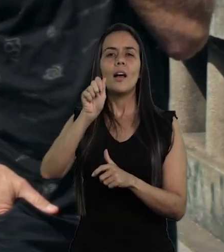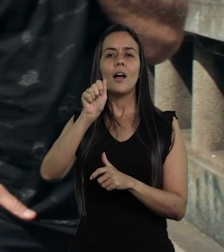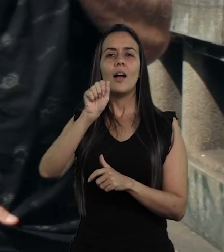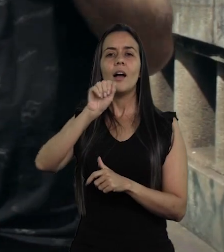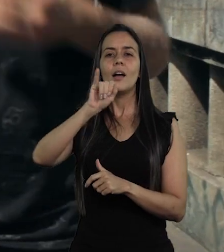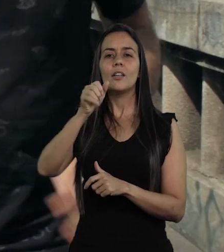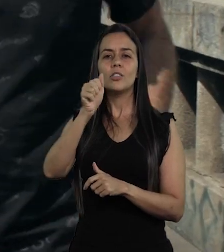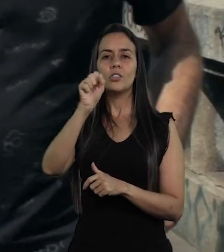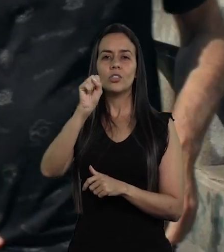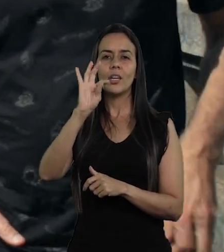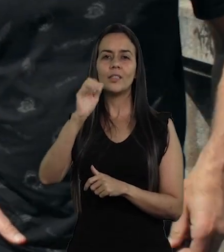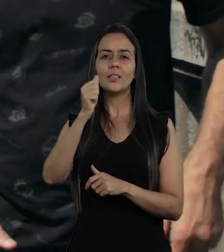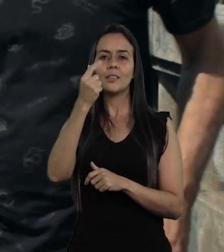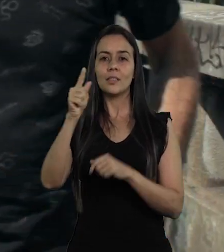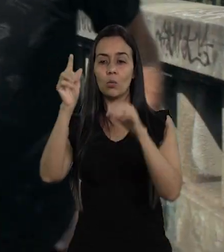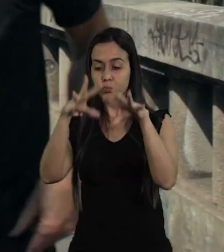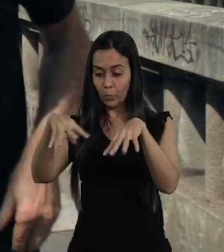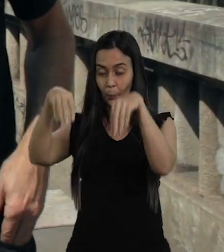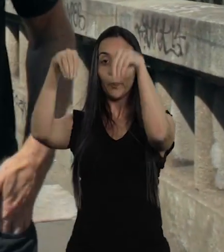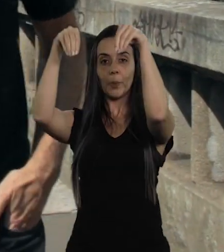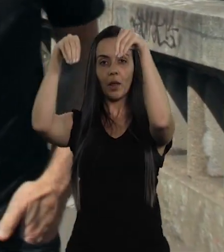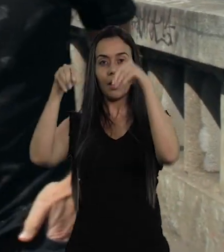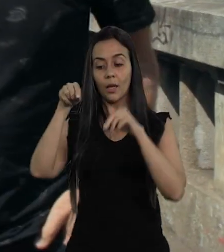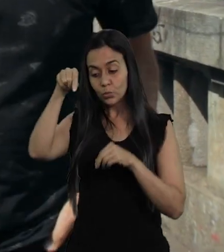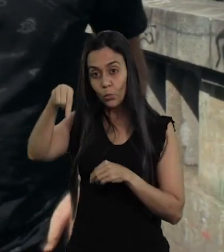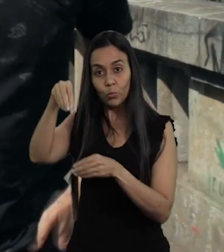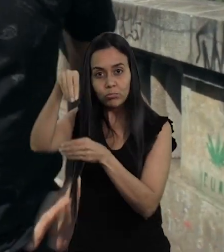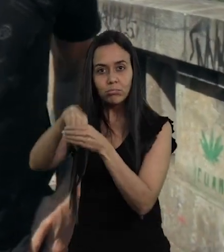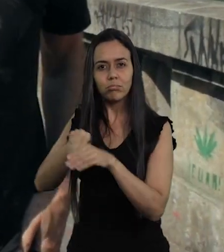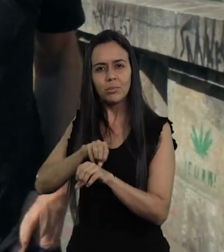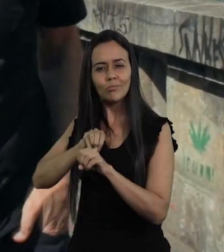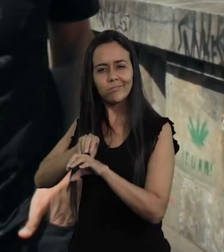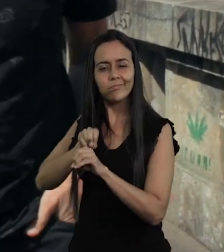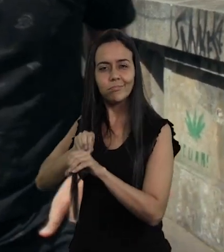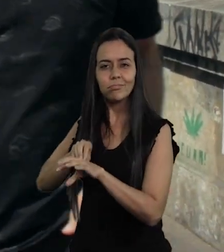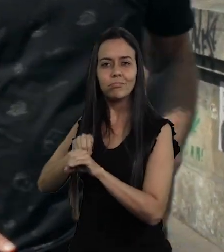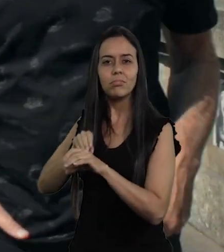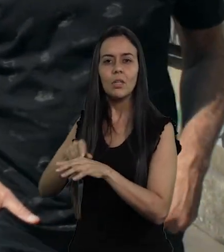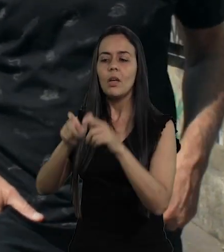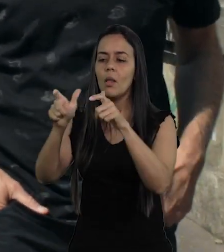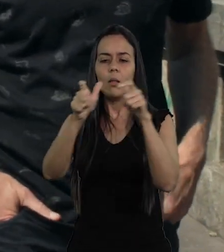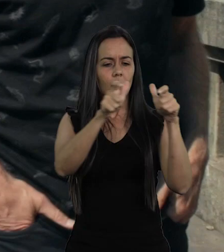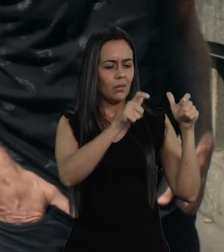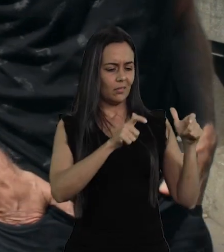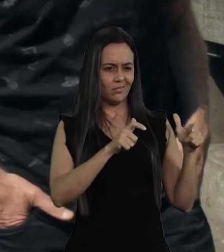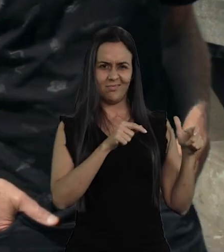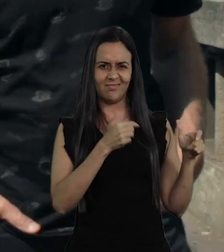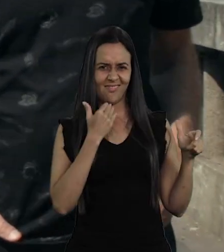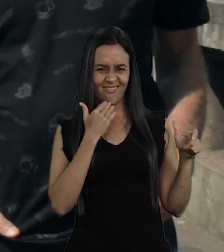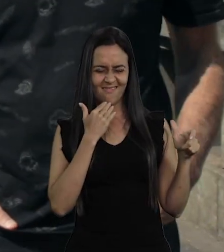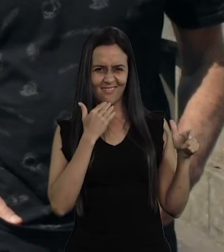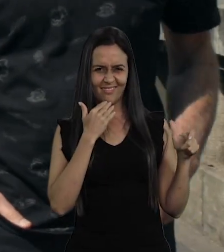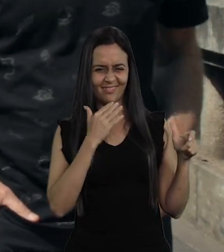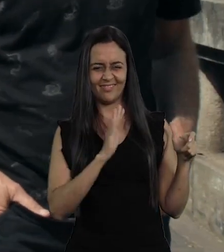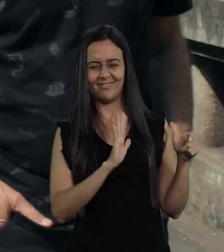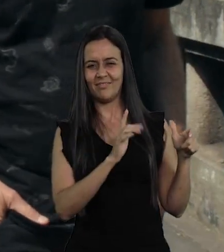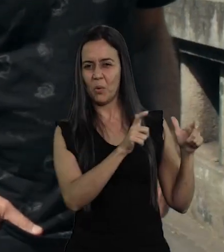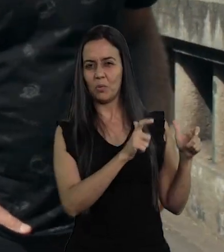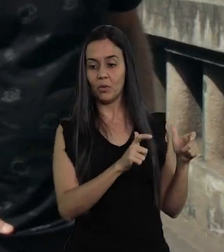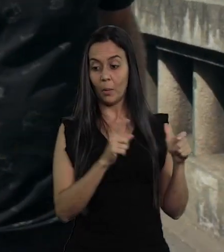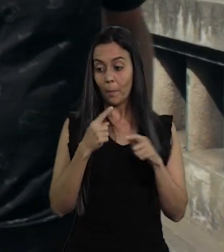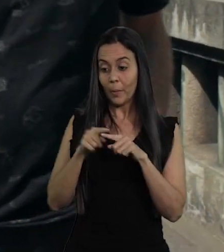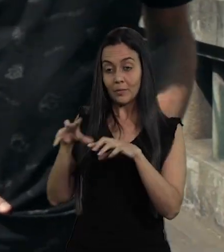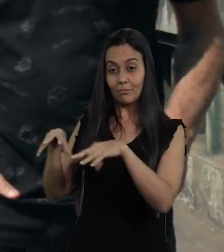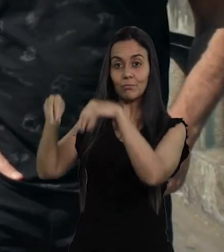estava lá porque eu estava dando um curso, né? Claro que em outros lugares da Índia eu fiquei em lugares nada palácio. Mas